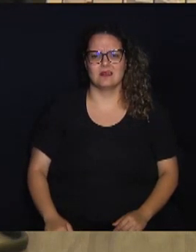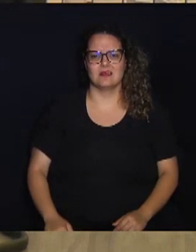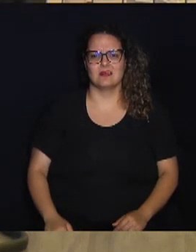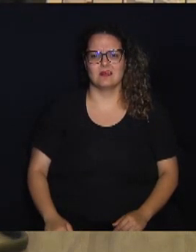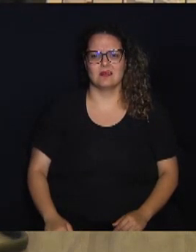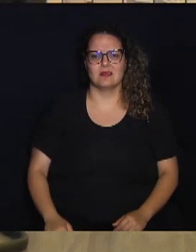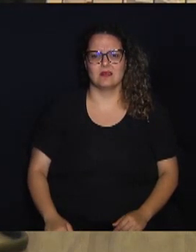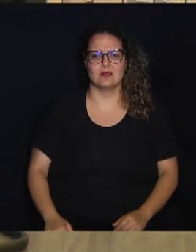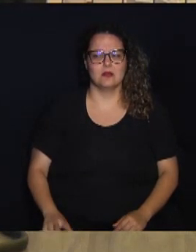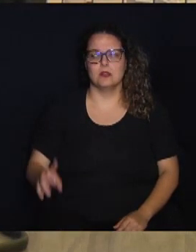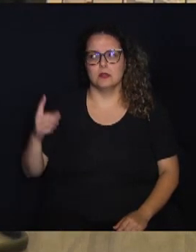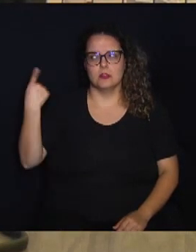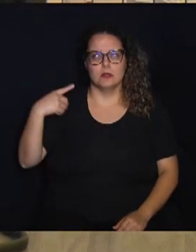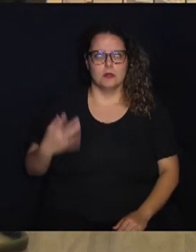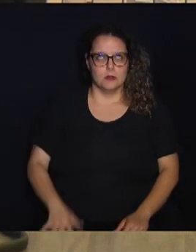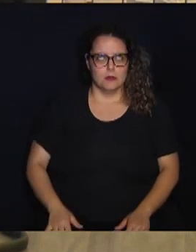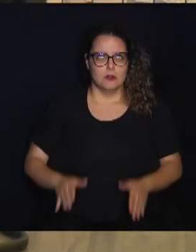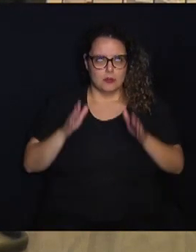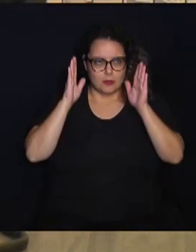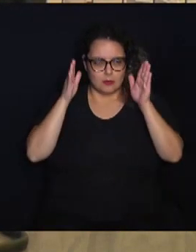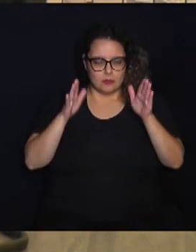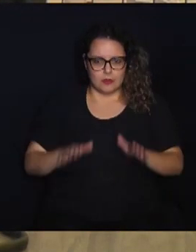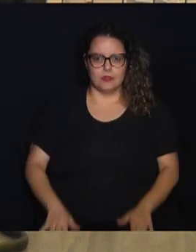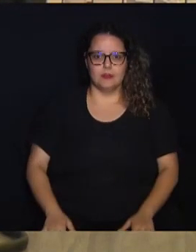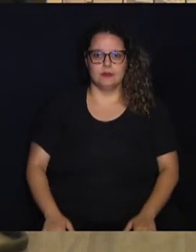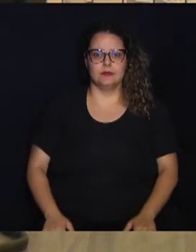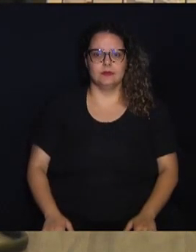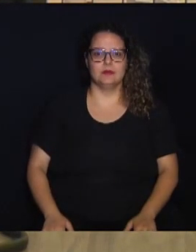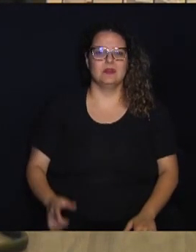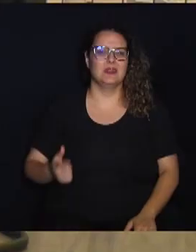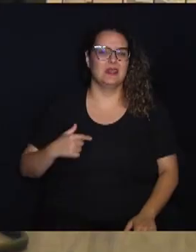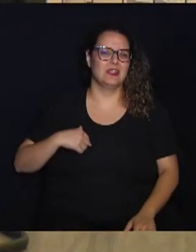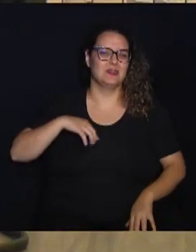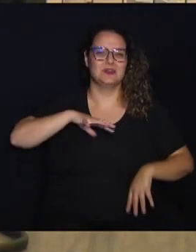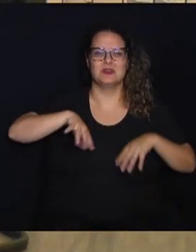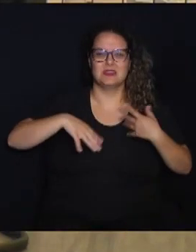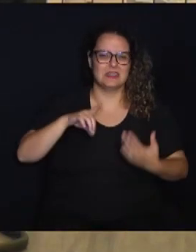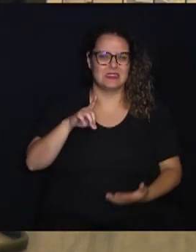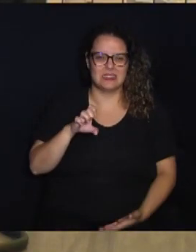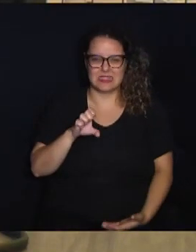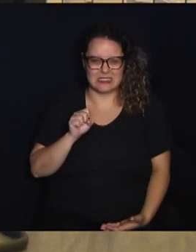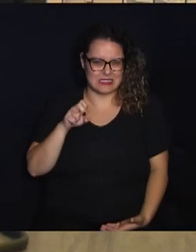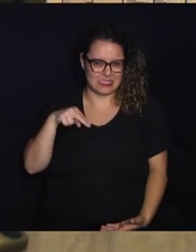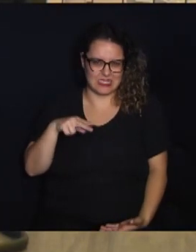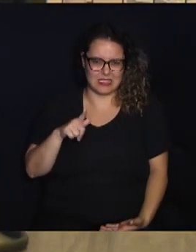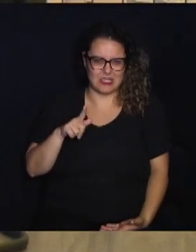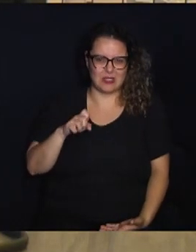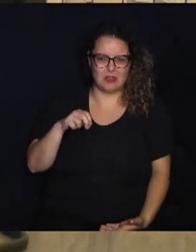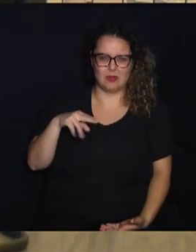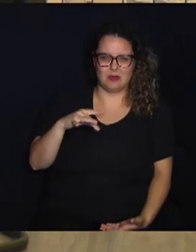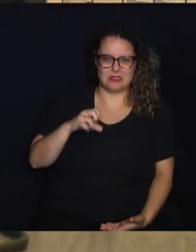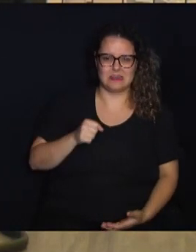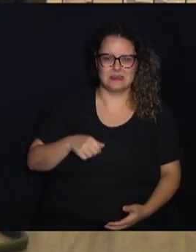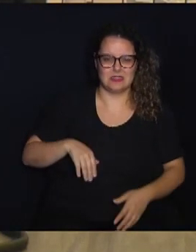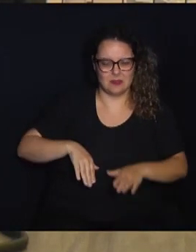pra frente. Eu falava, nossa, eu sou muito desengonçada, eu sou daquelas que tropeça no próprio pé, sabe? Coisas assim. Eu